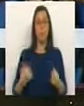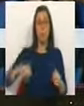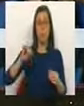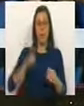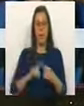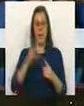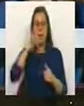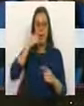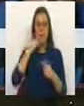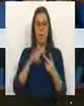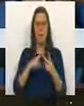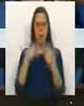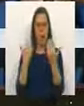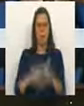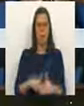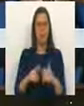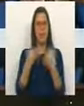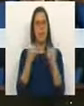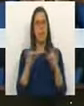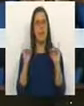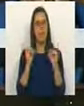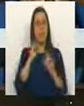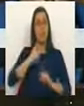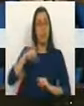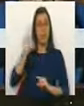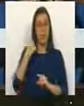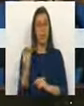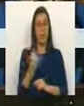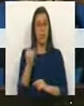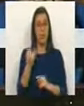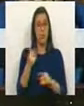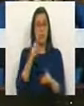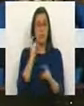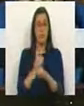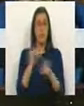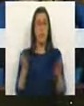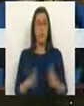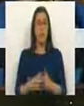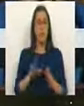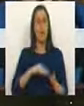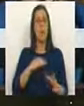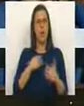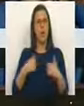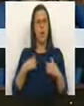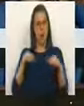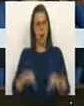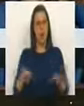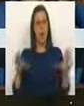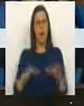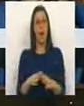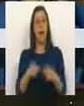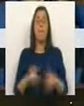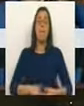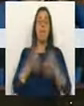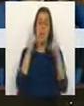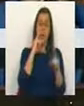violar, atacar, condicionar a independência fundamental das instituições e dos supervisores? Preocupa-nos e cá estaremos, tanto